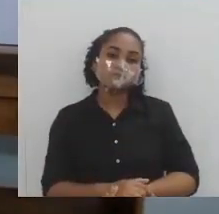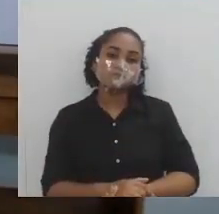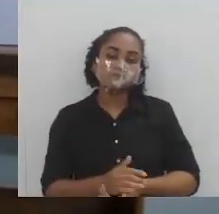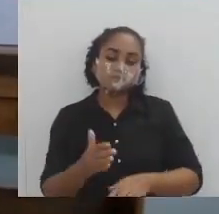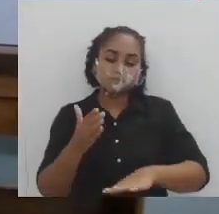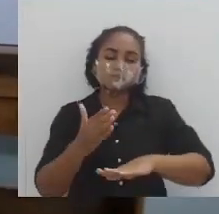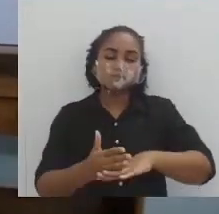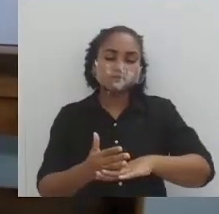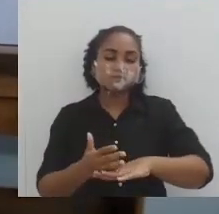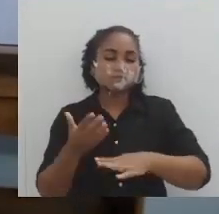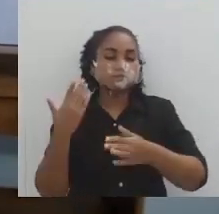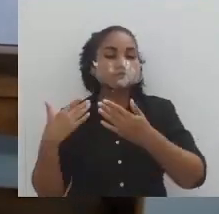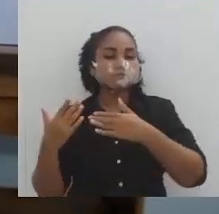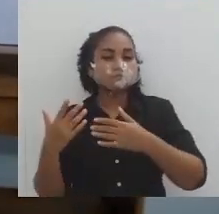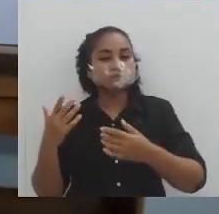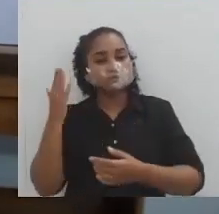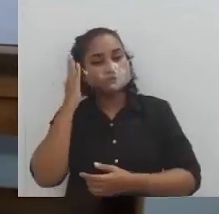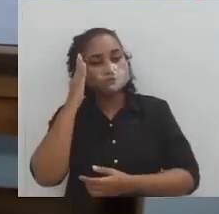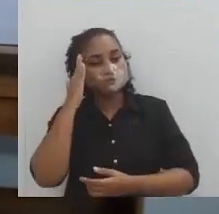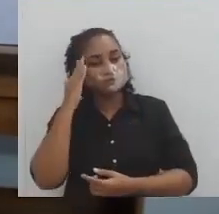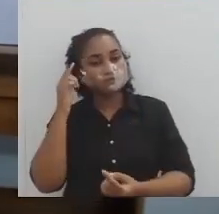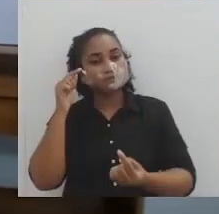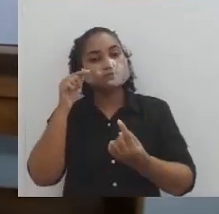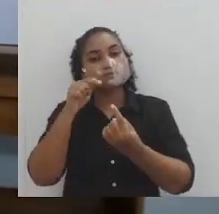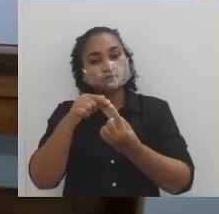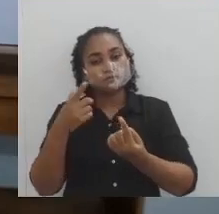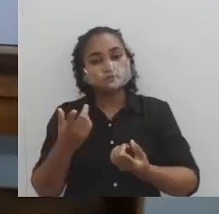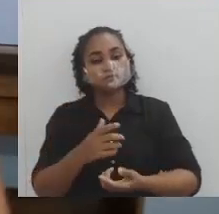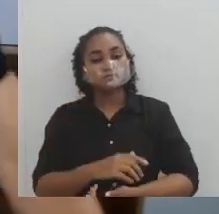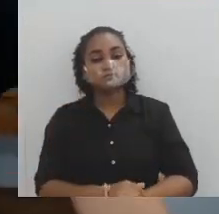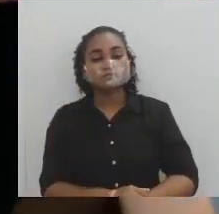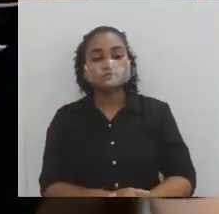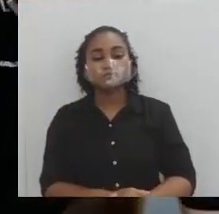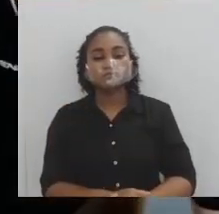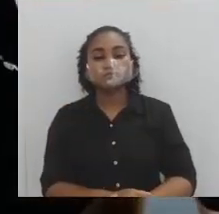é antigo no seu entendimento, na sua concepção.